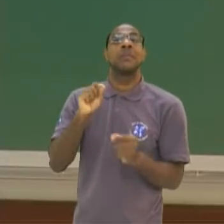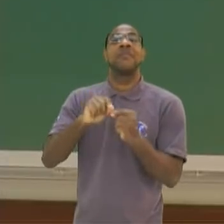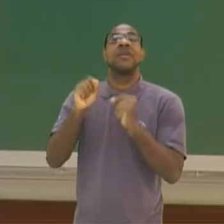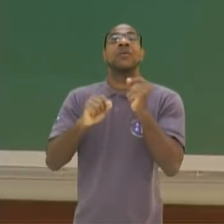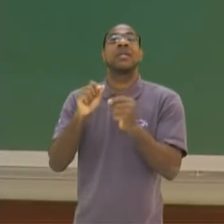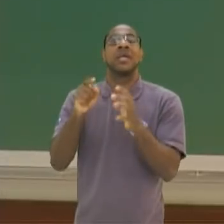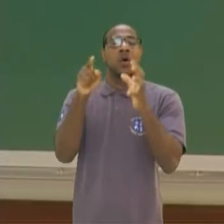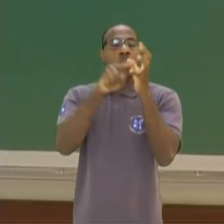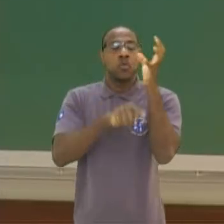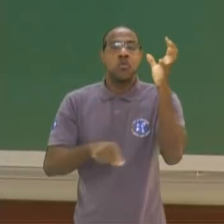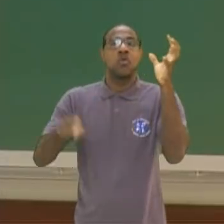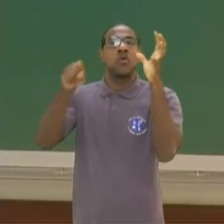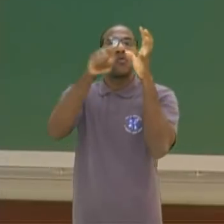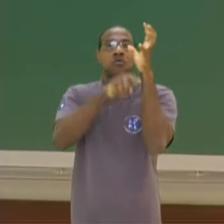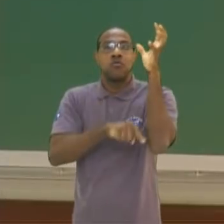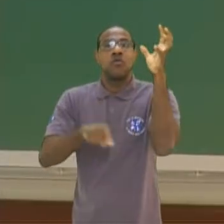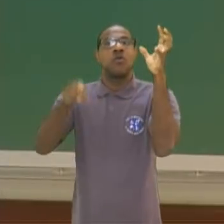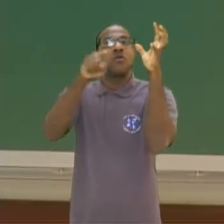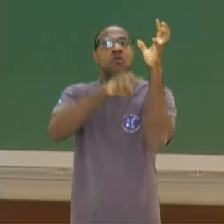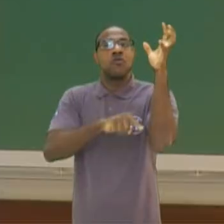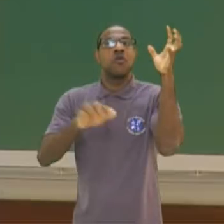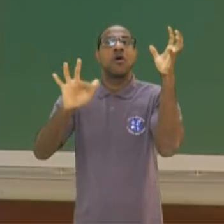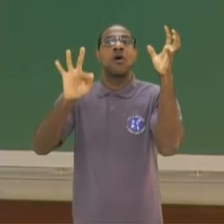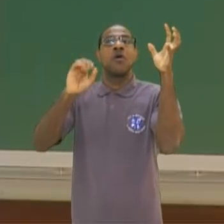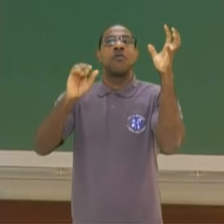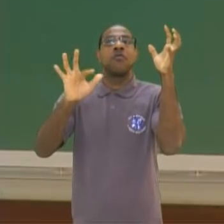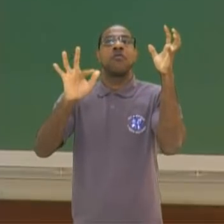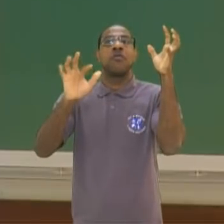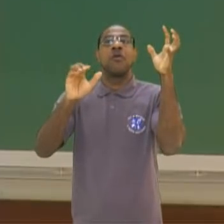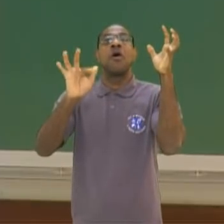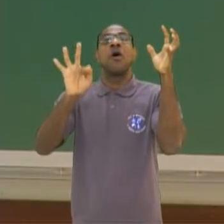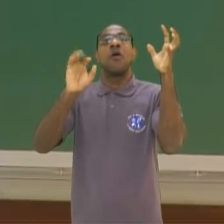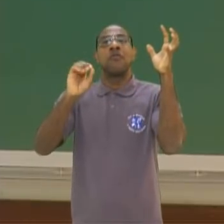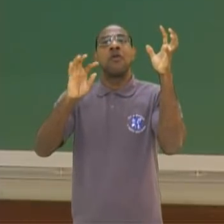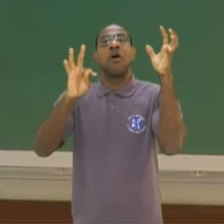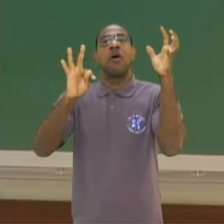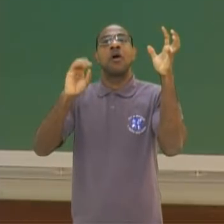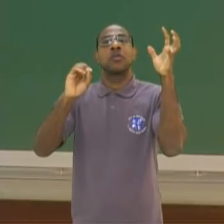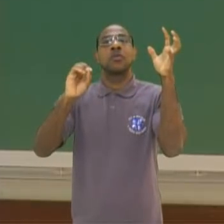com vocês agora. Vai sair o que da minha boca? Gás carbônico.